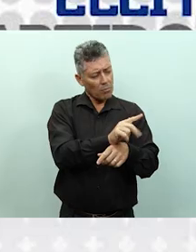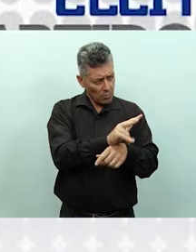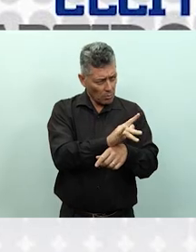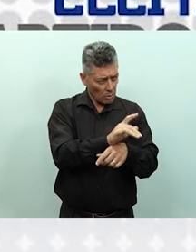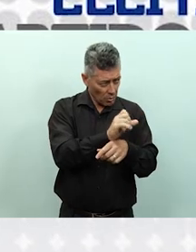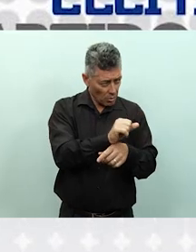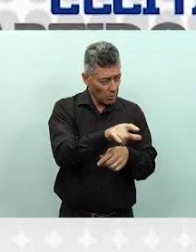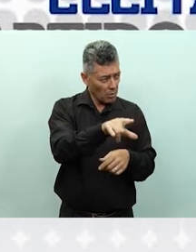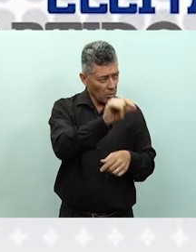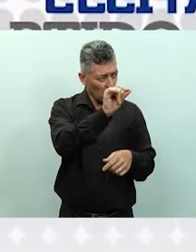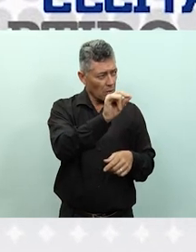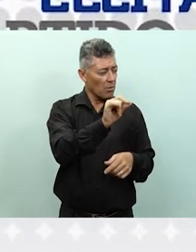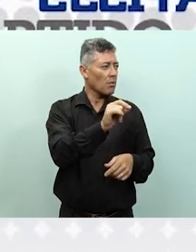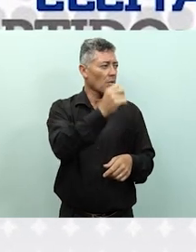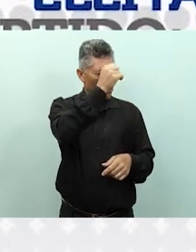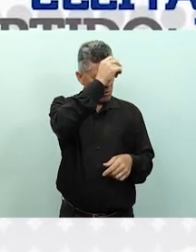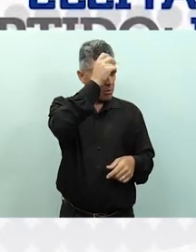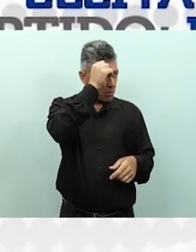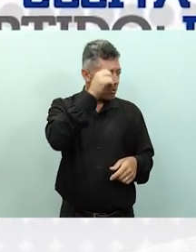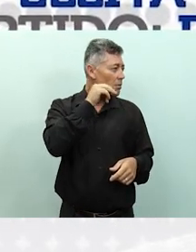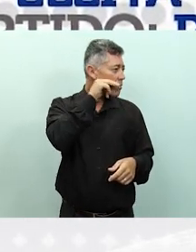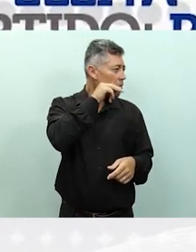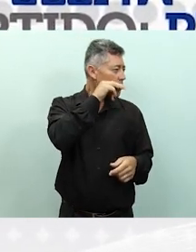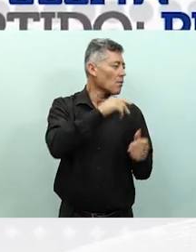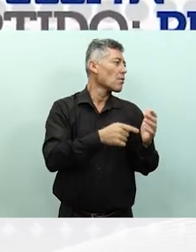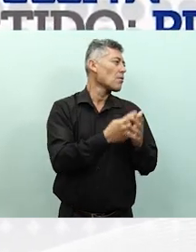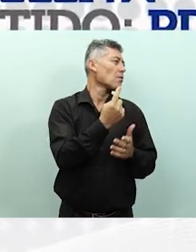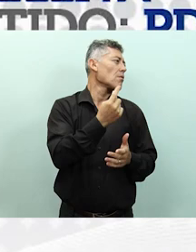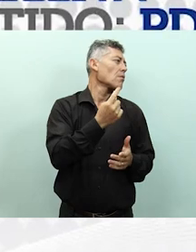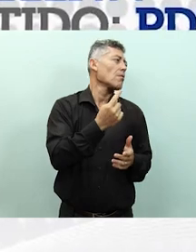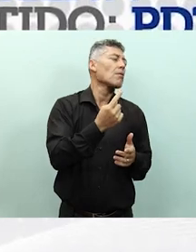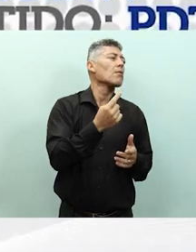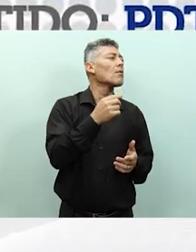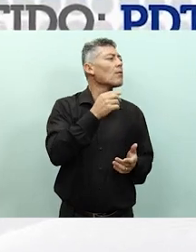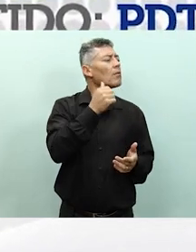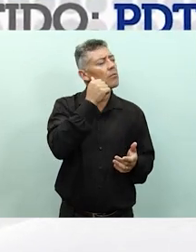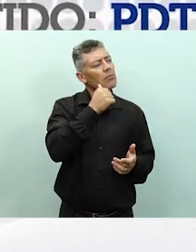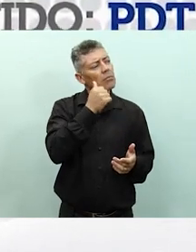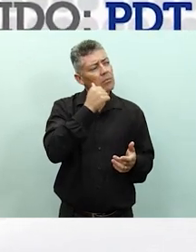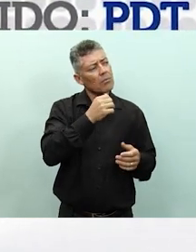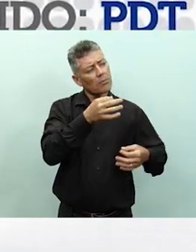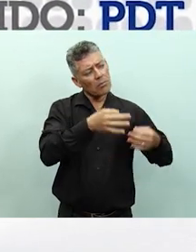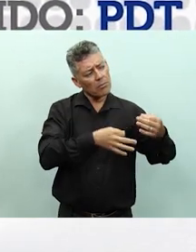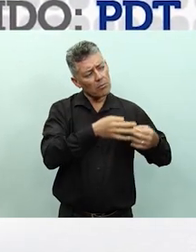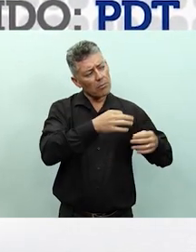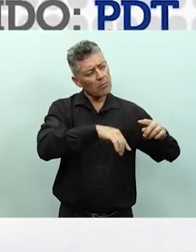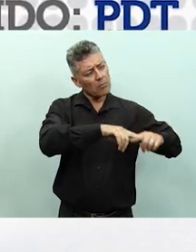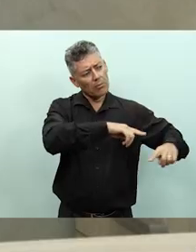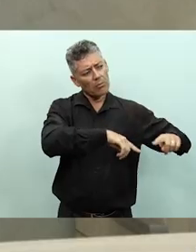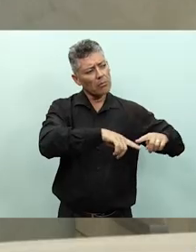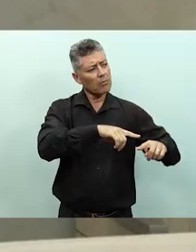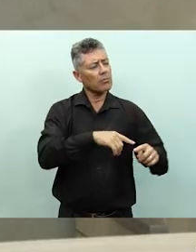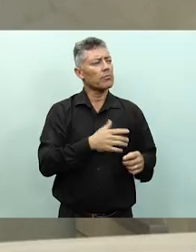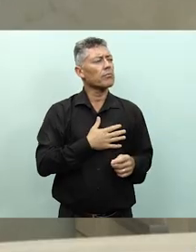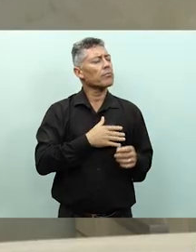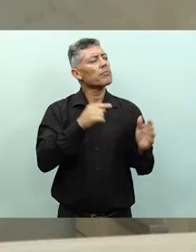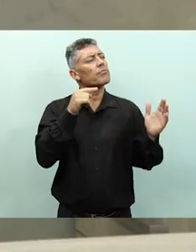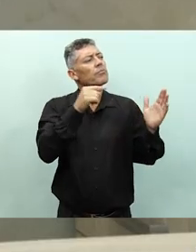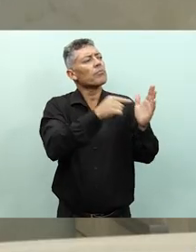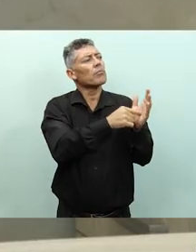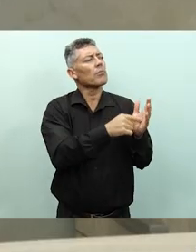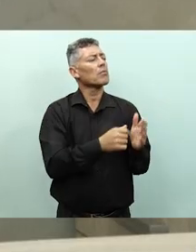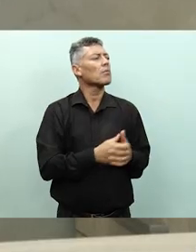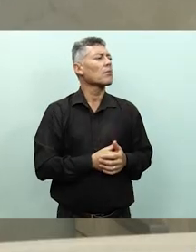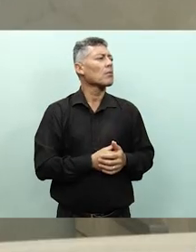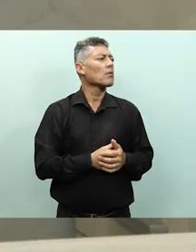primeira vez prefeita de Natal. Primeira mulher a liderar o executivo da capital potiguar. Uma eleição,